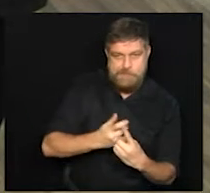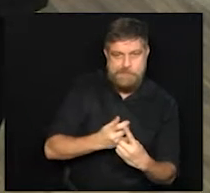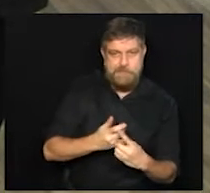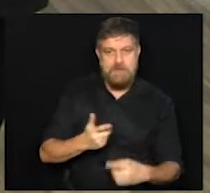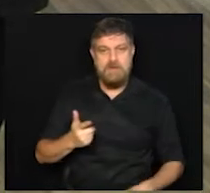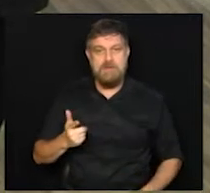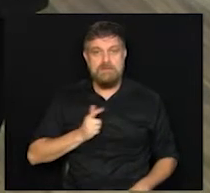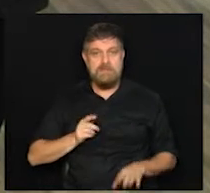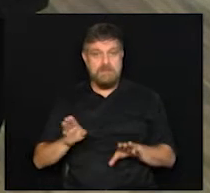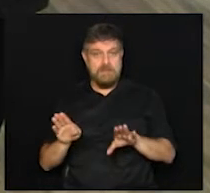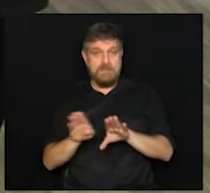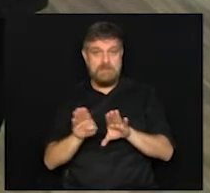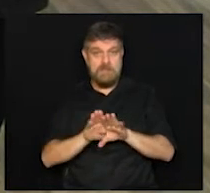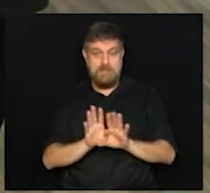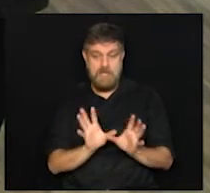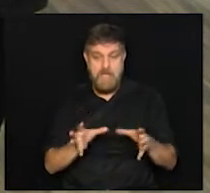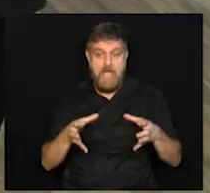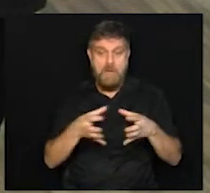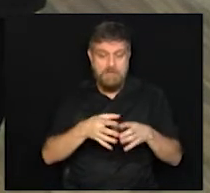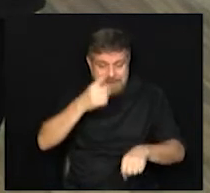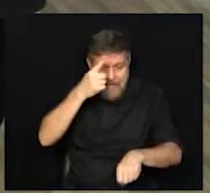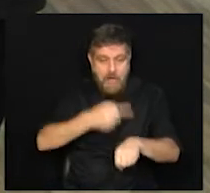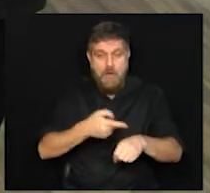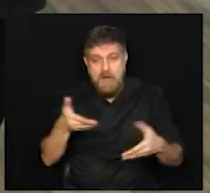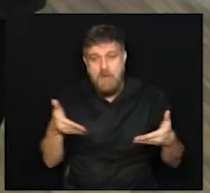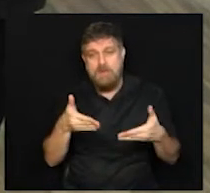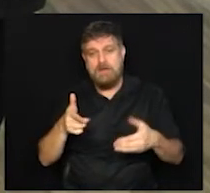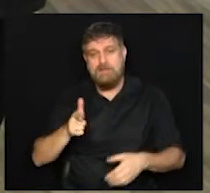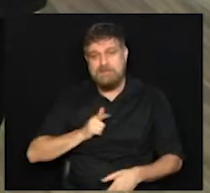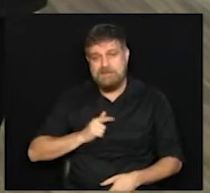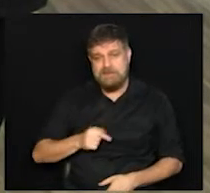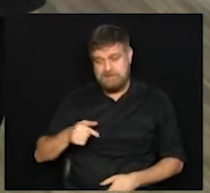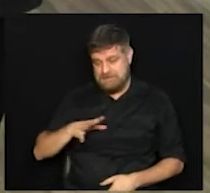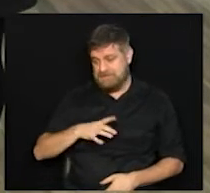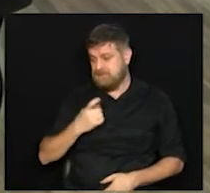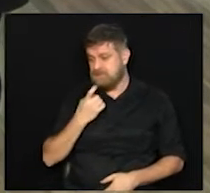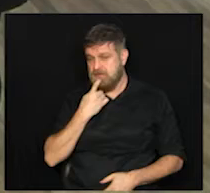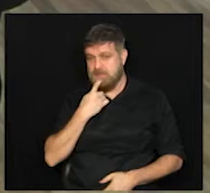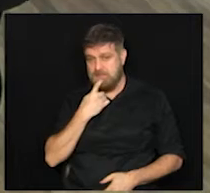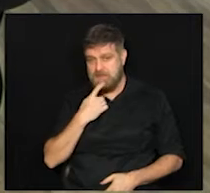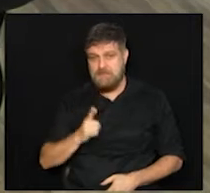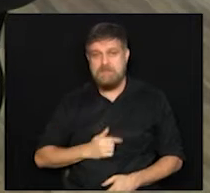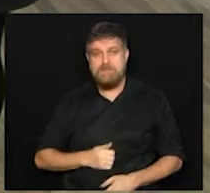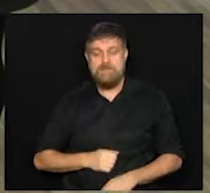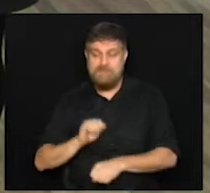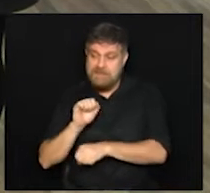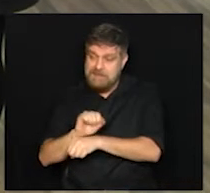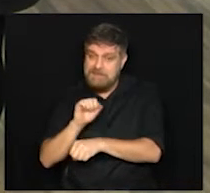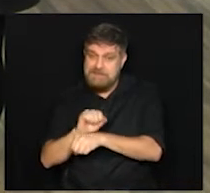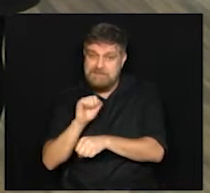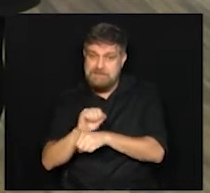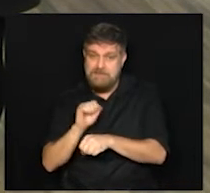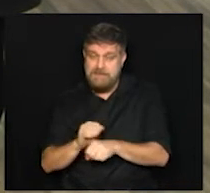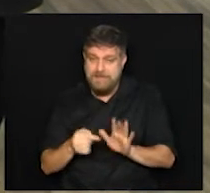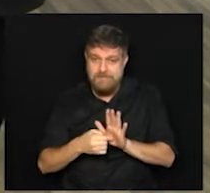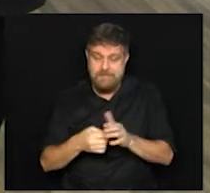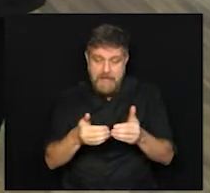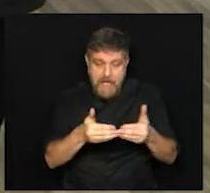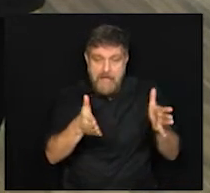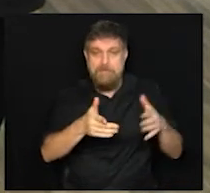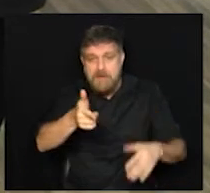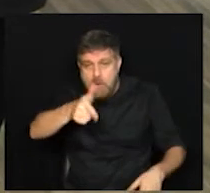e é o público do momento, mas a gente tem, no caso de Campinas, que aguardar o sinal verde lá